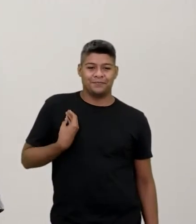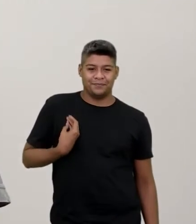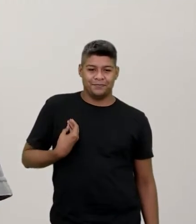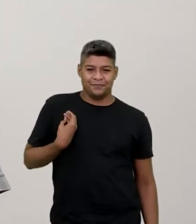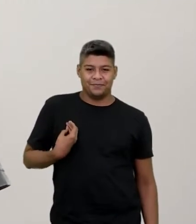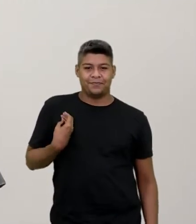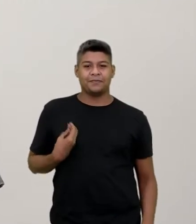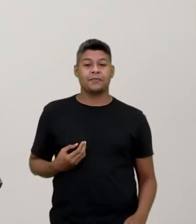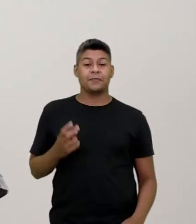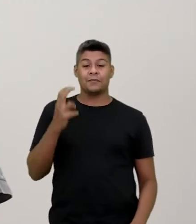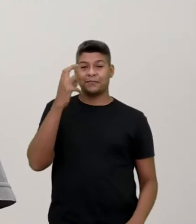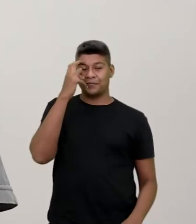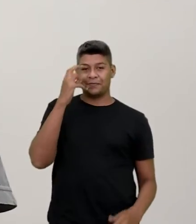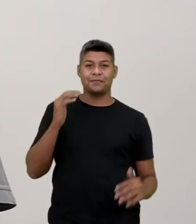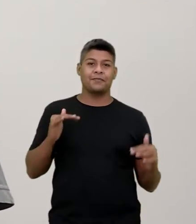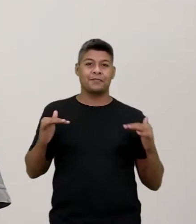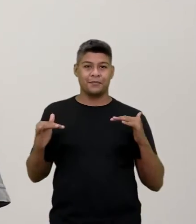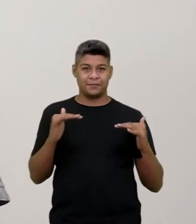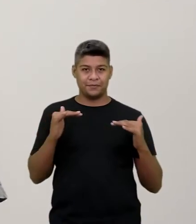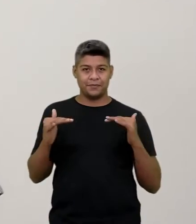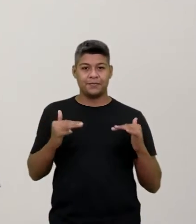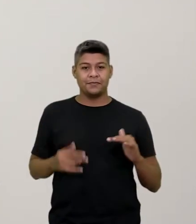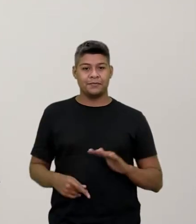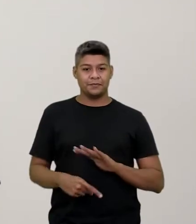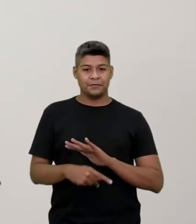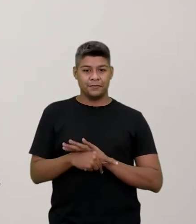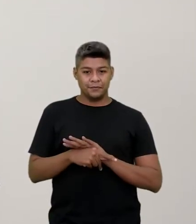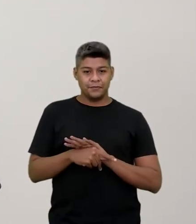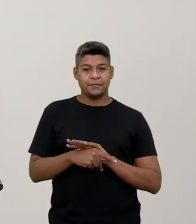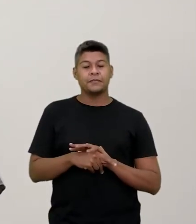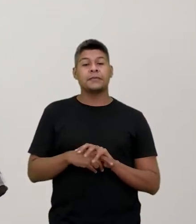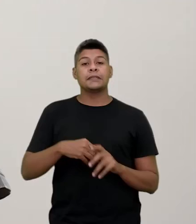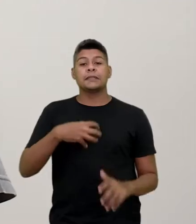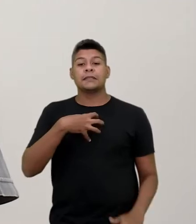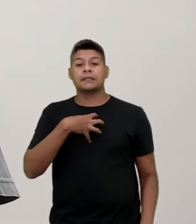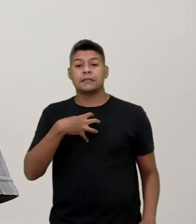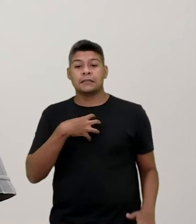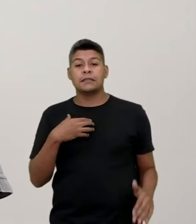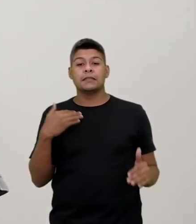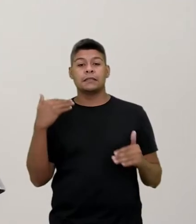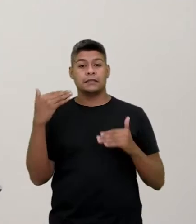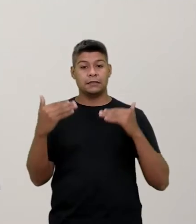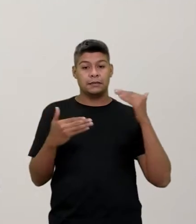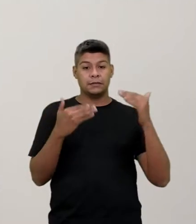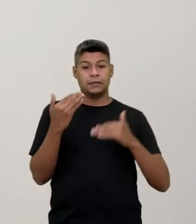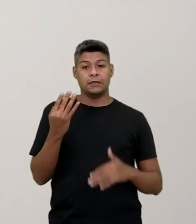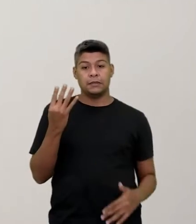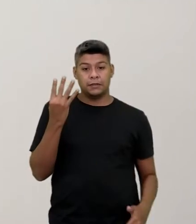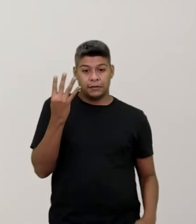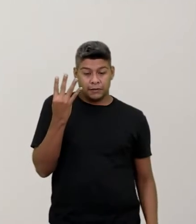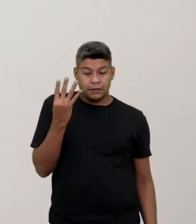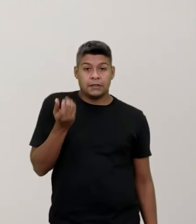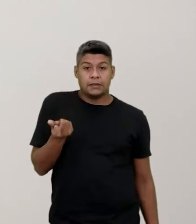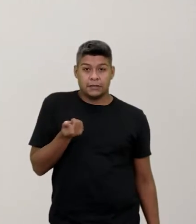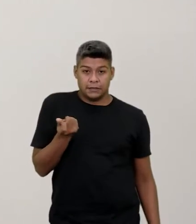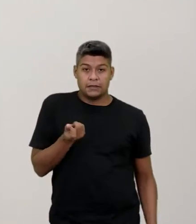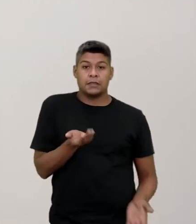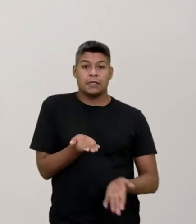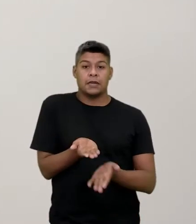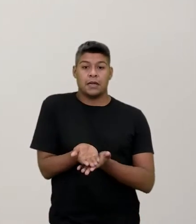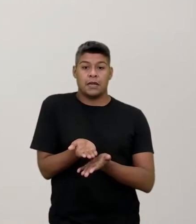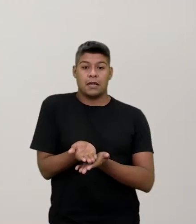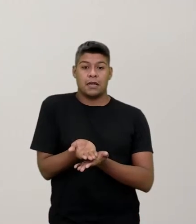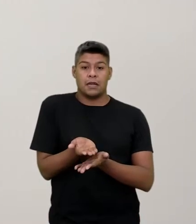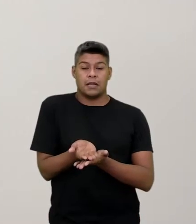Cultura em movimento, do componente curricular Cultura e seus sentidos, desenvolvimento 4. Então, essa é a nossa sexta aula desse